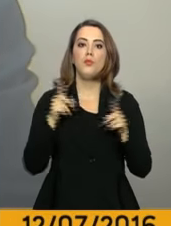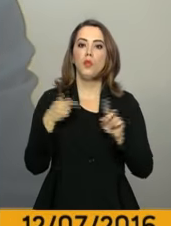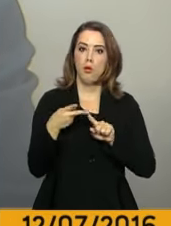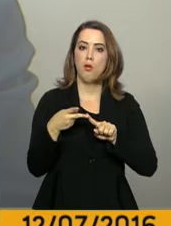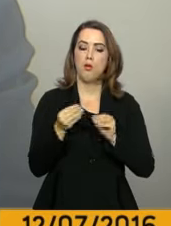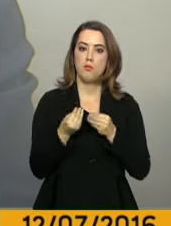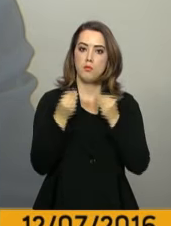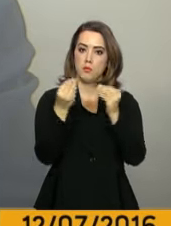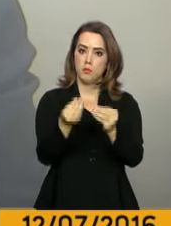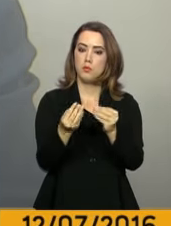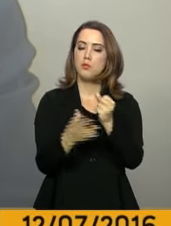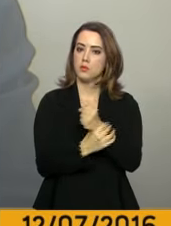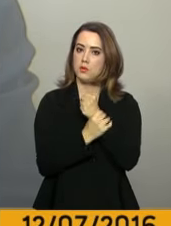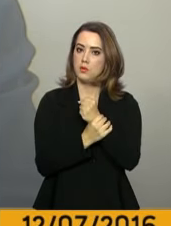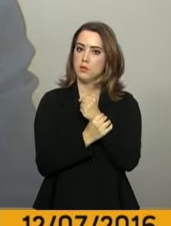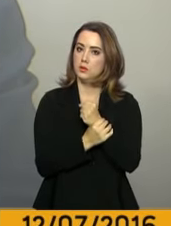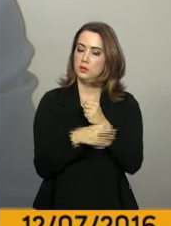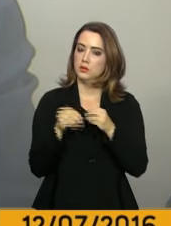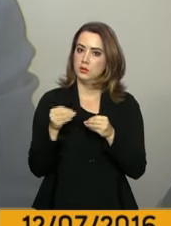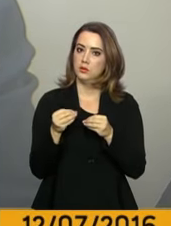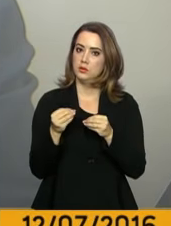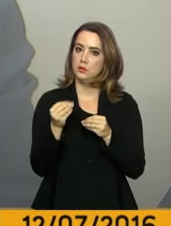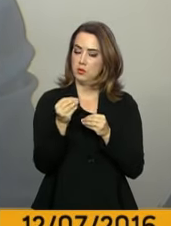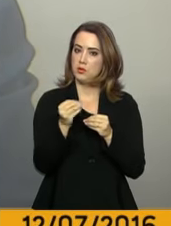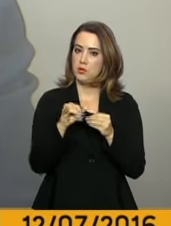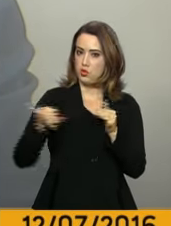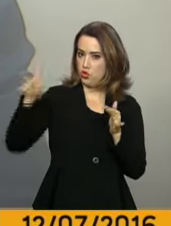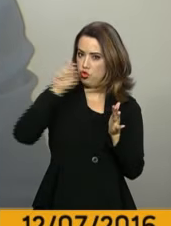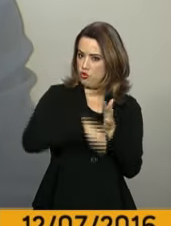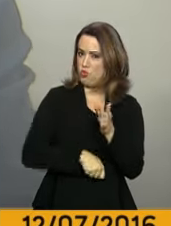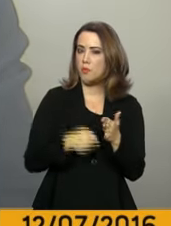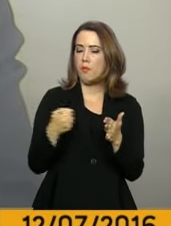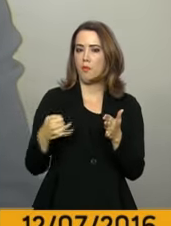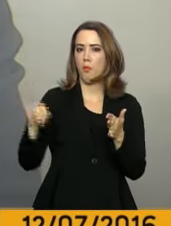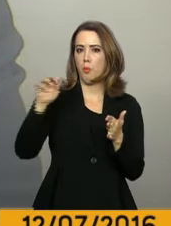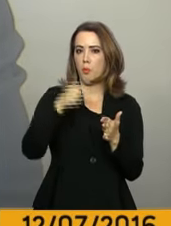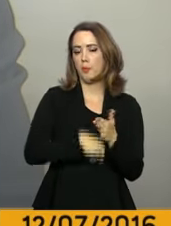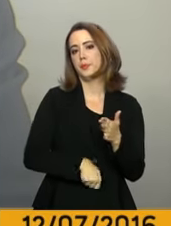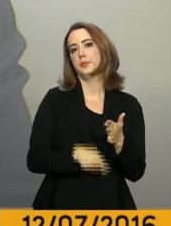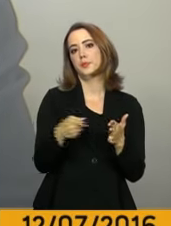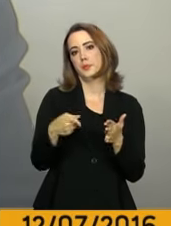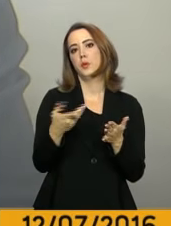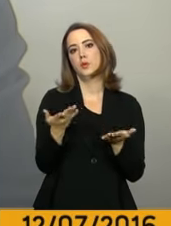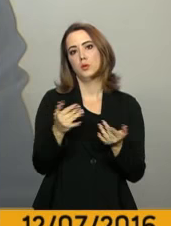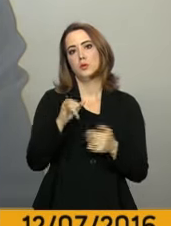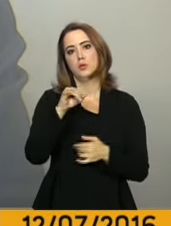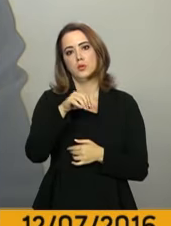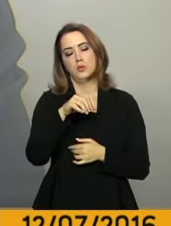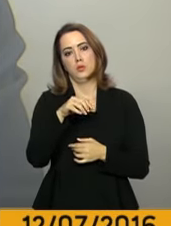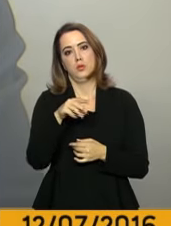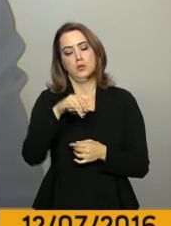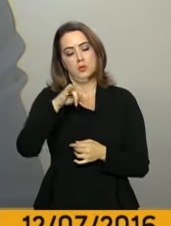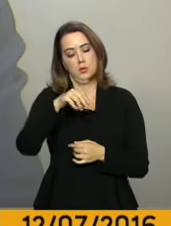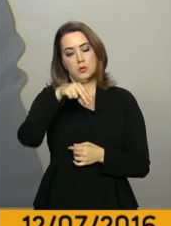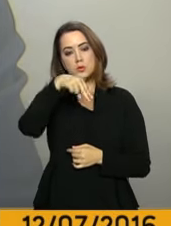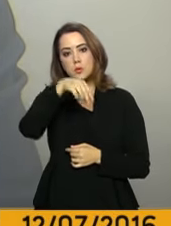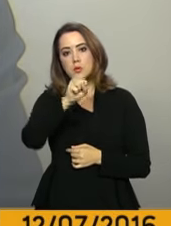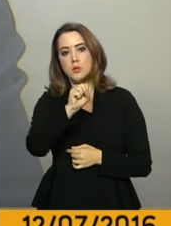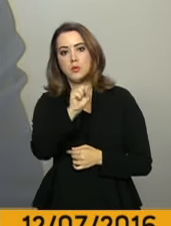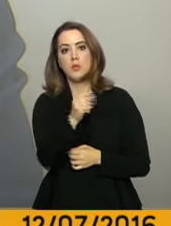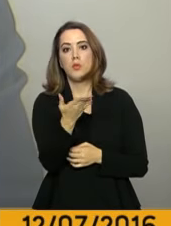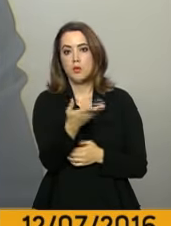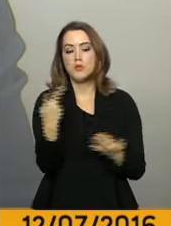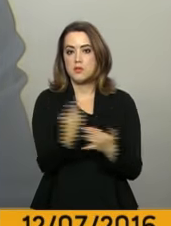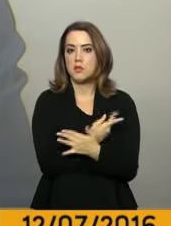ainda a entrada de eh tributos eh como a contribuição previdenciária para os cofres públicos e isto foi